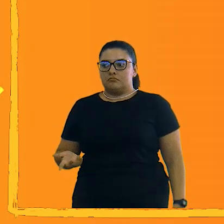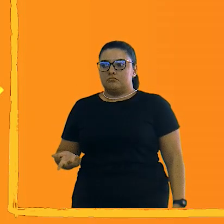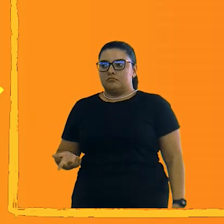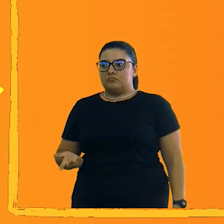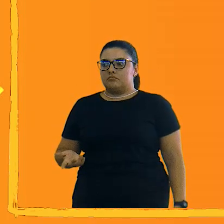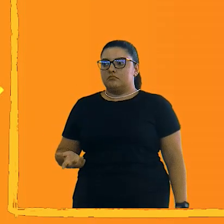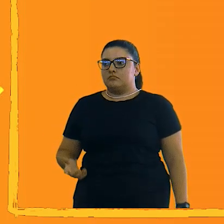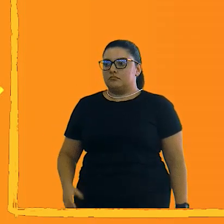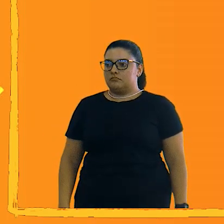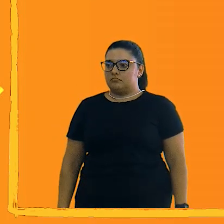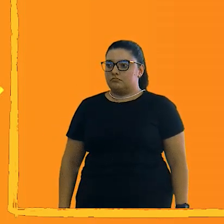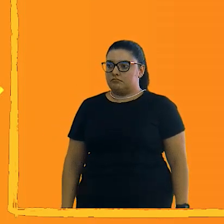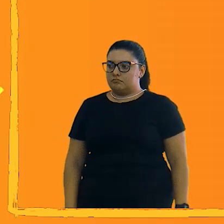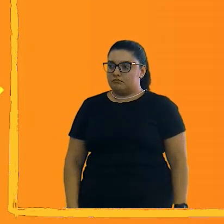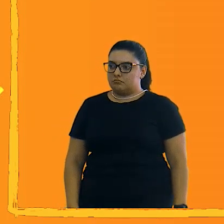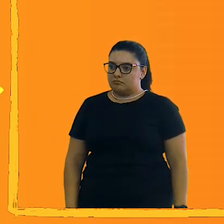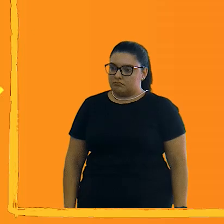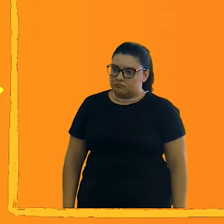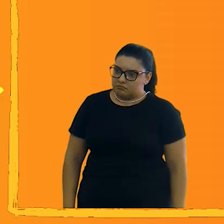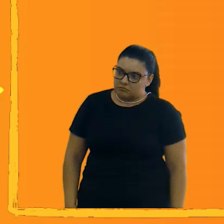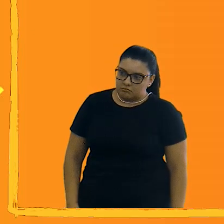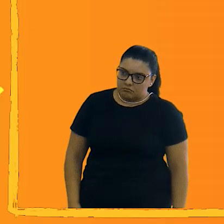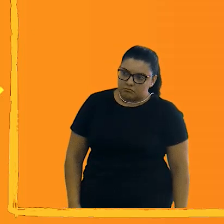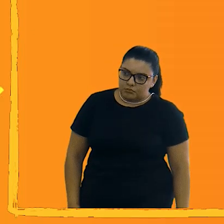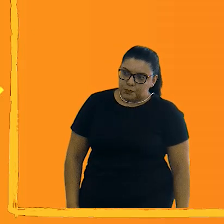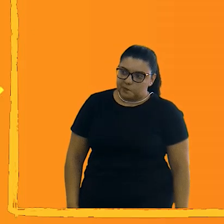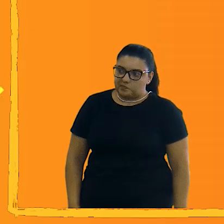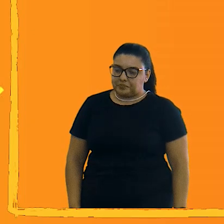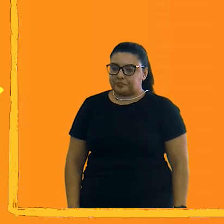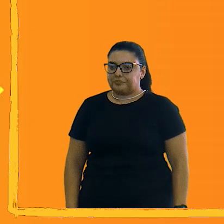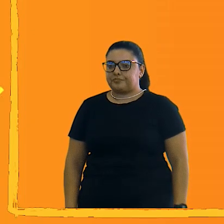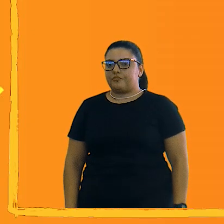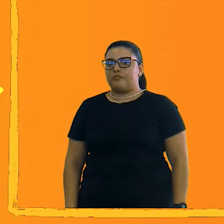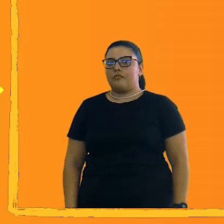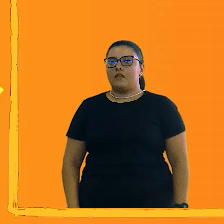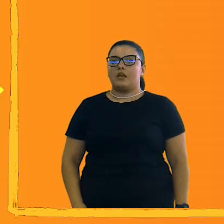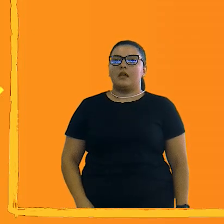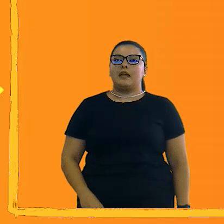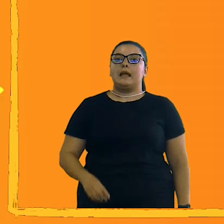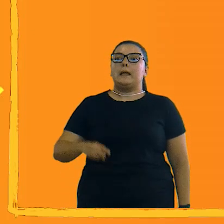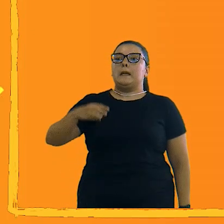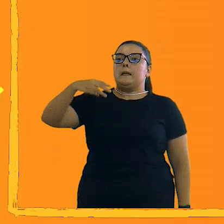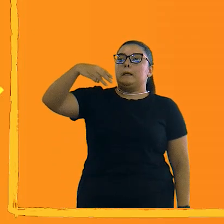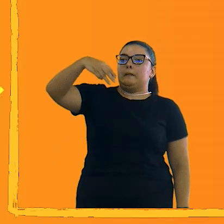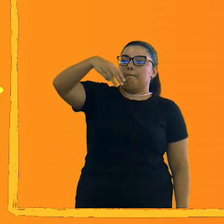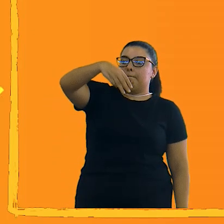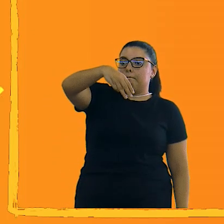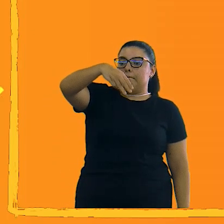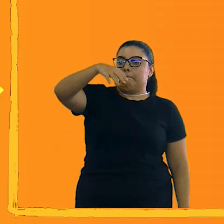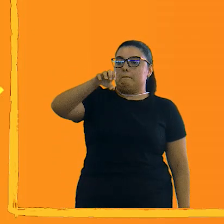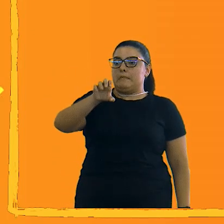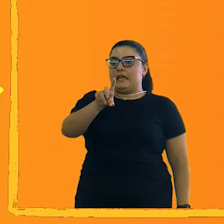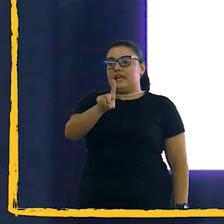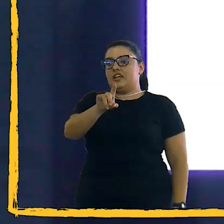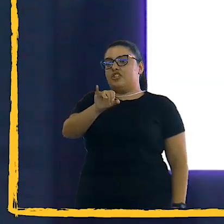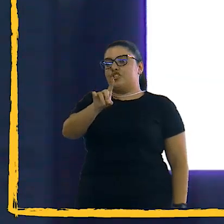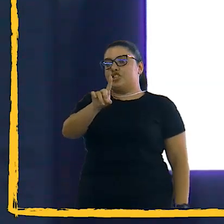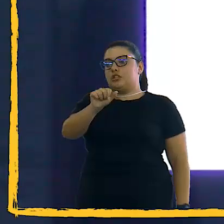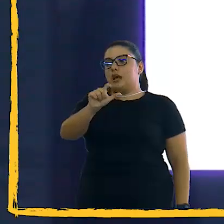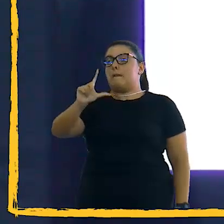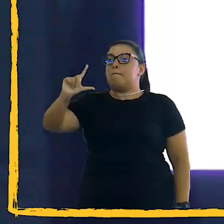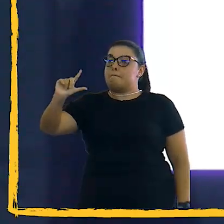diz aí diz aí fala a medida menor dividido pela